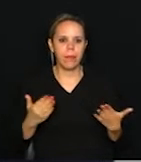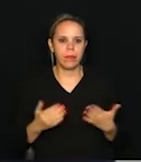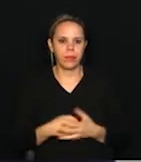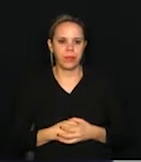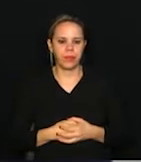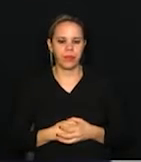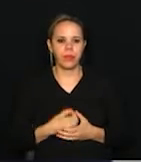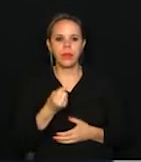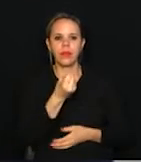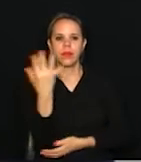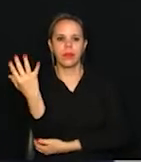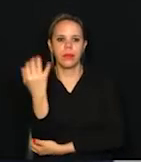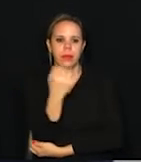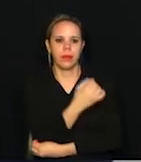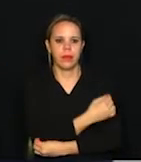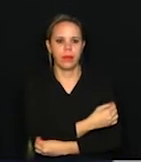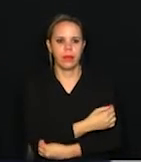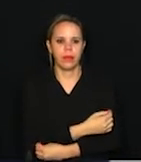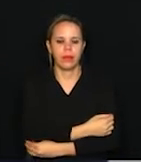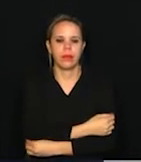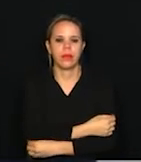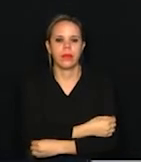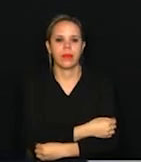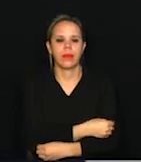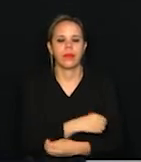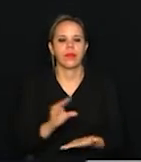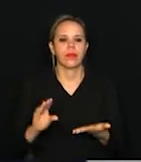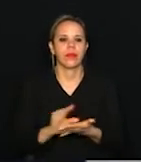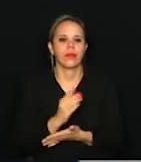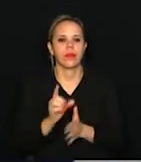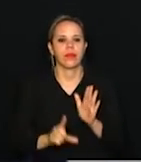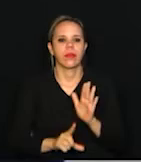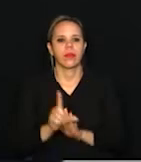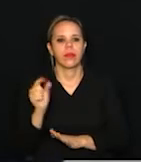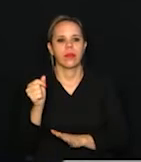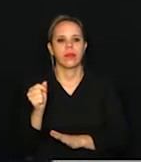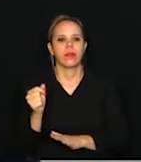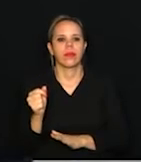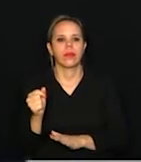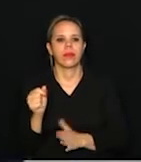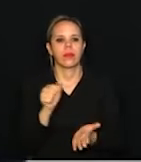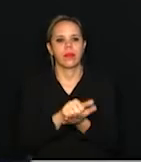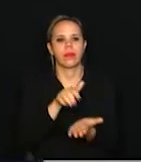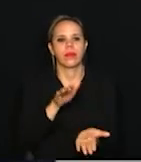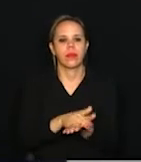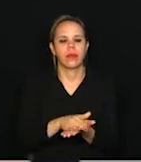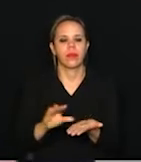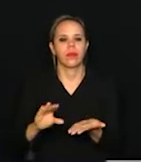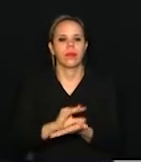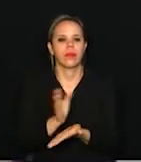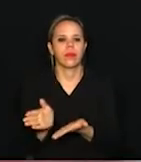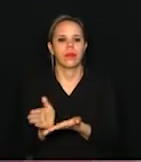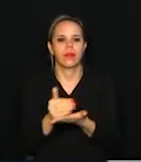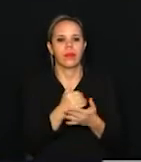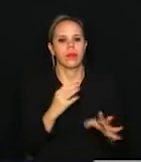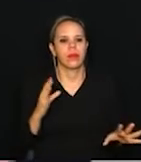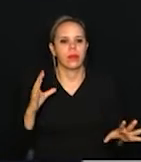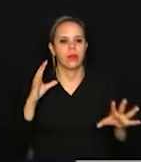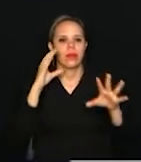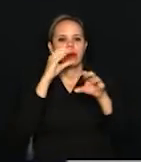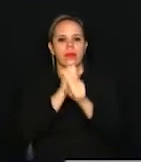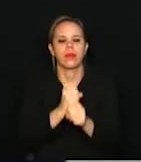qual é o percentual, né, dessa receita proveniente de multas no total